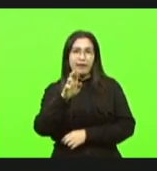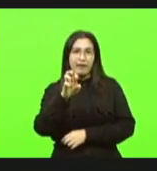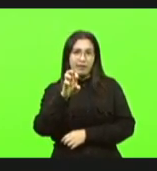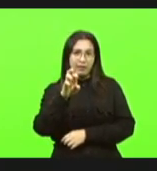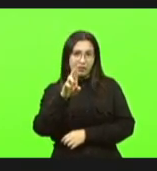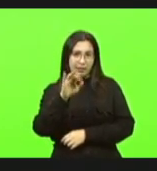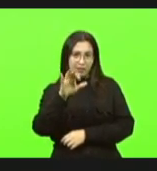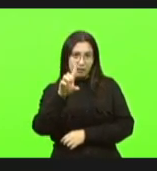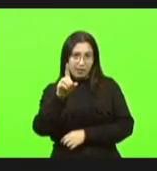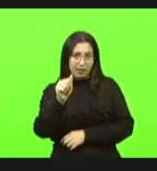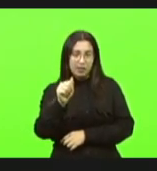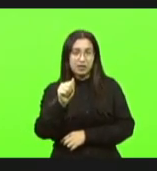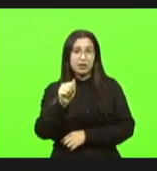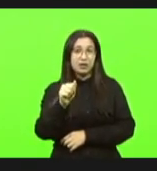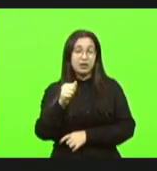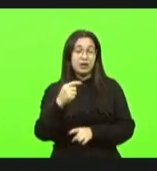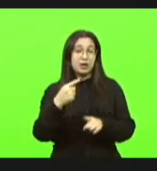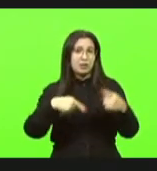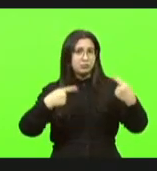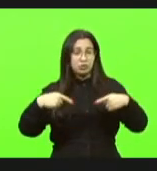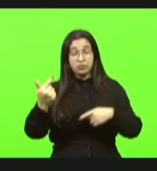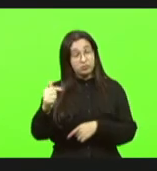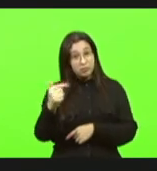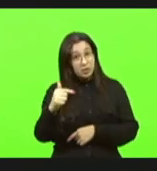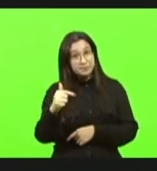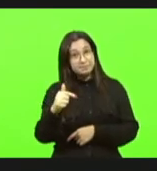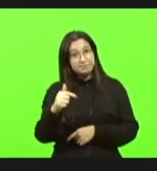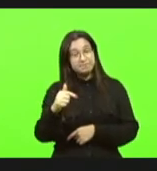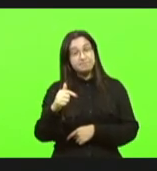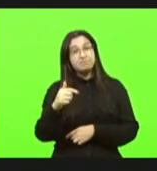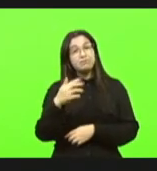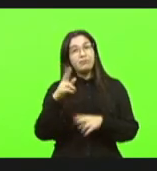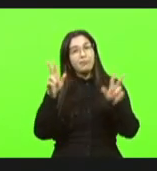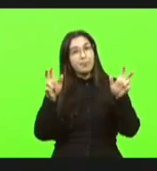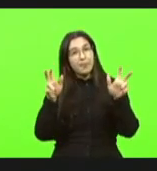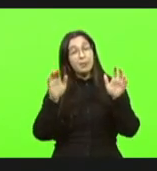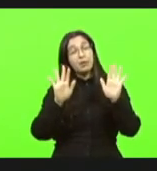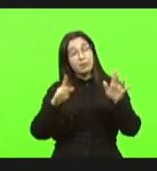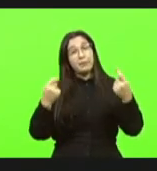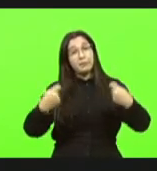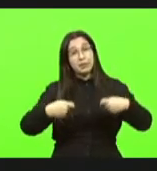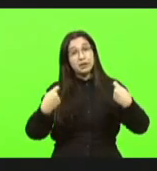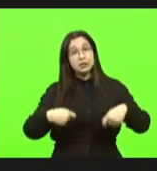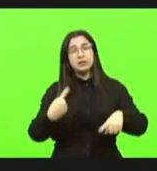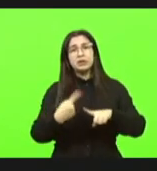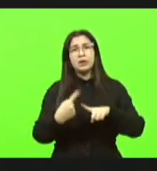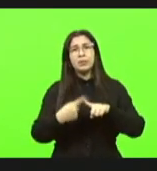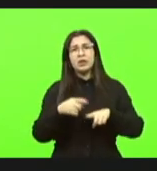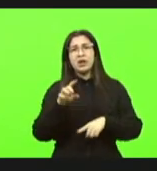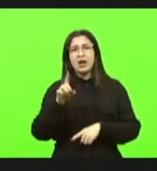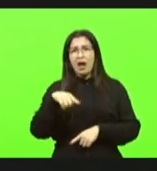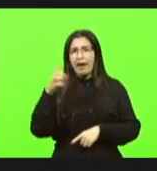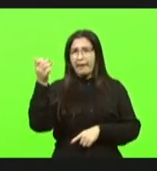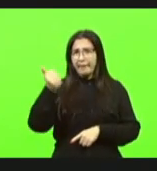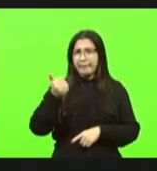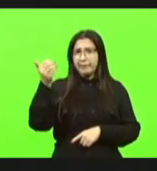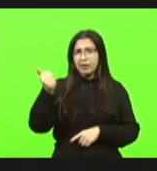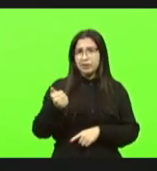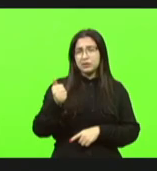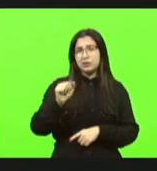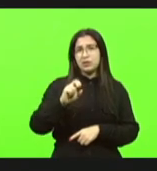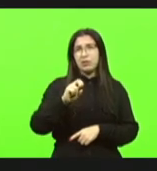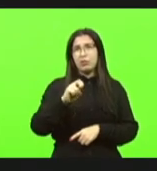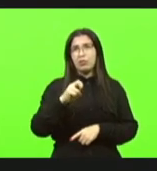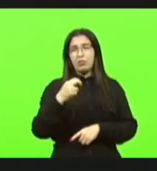Catarina embora não esteja sendo discutido aqui esse tema deveria porque ele não se trata de pensão ou